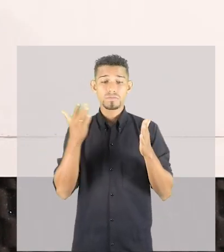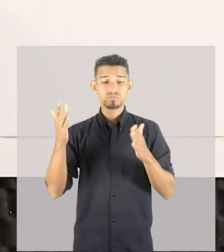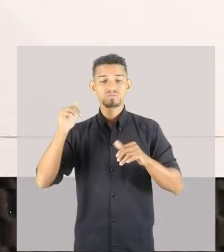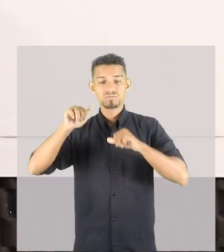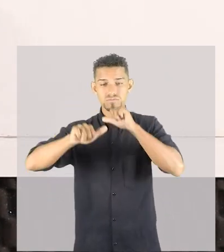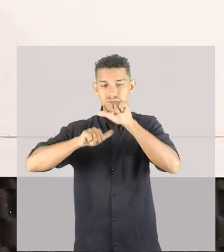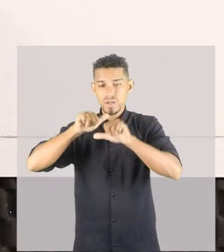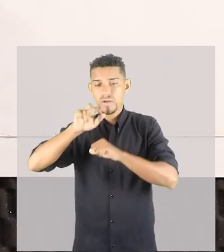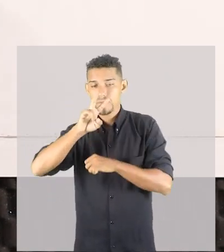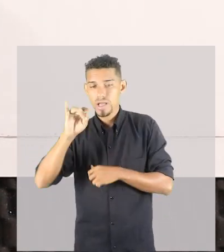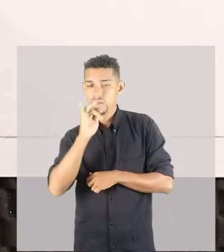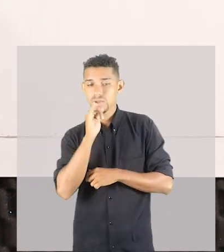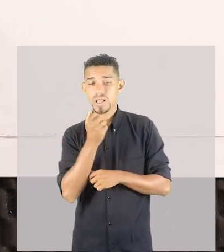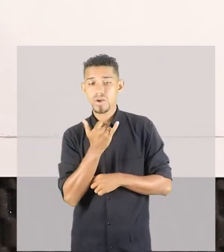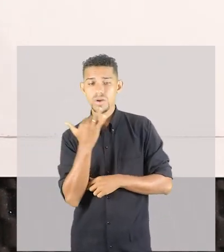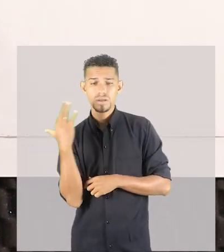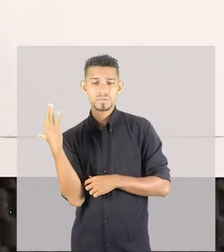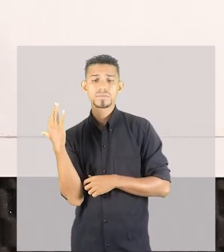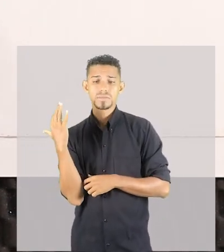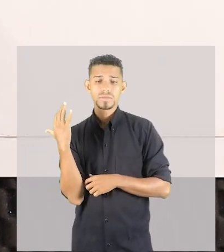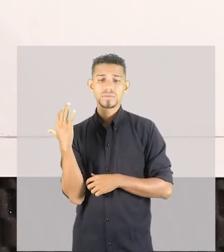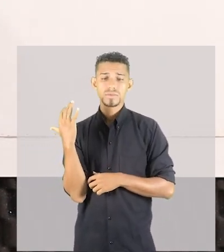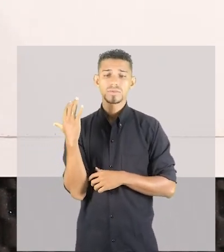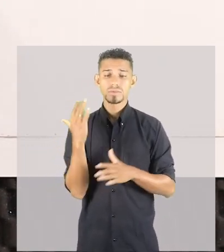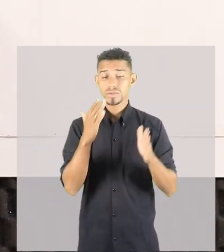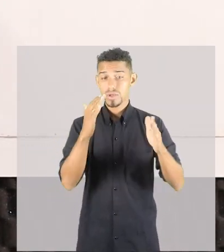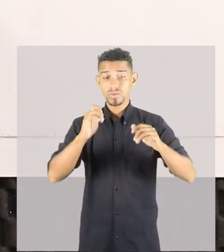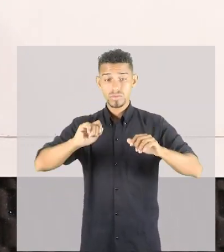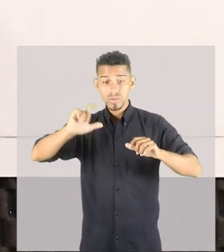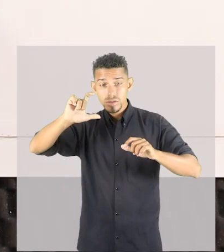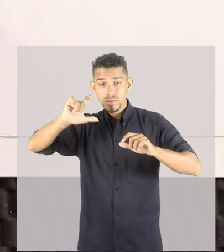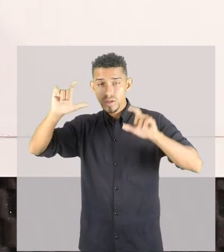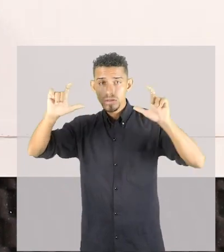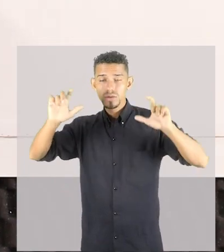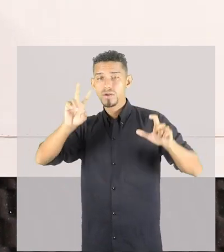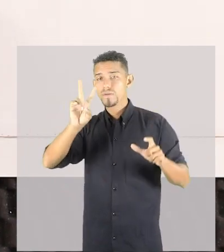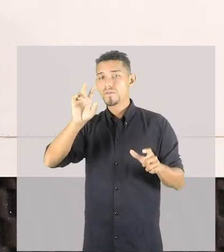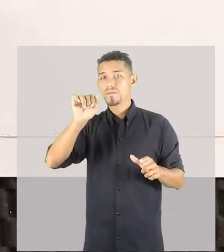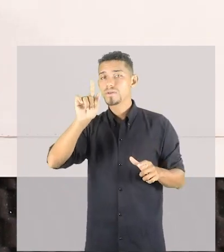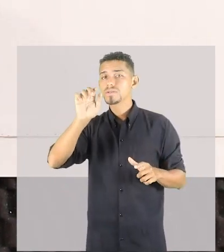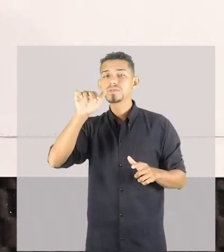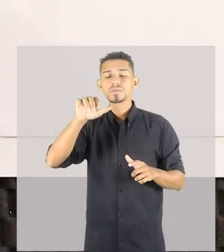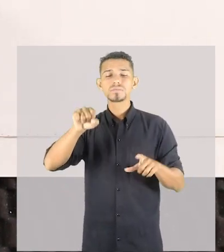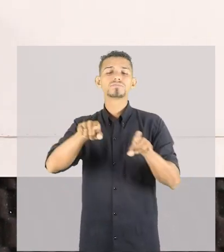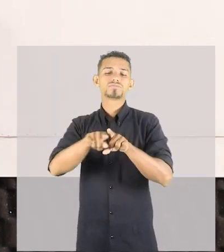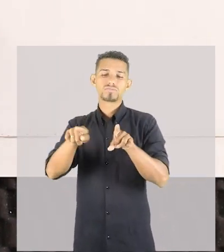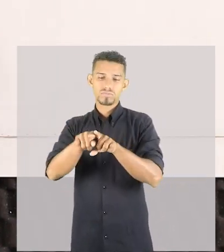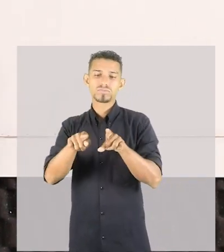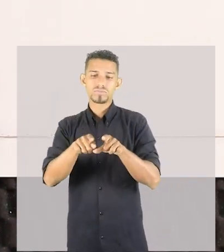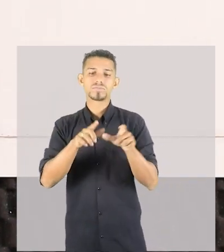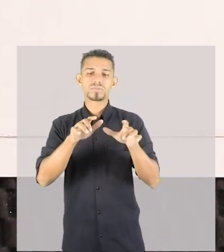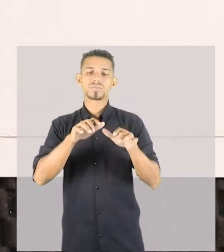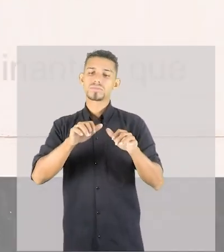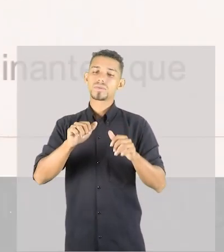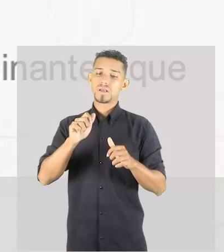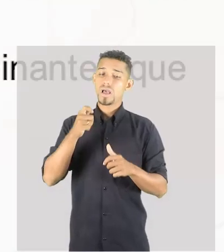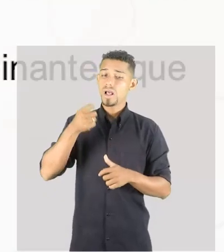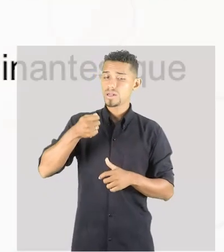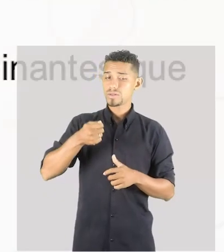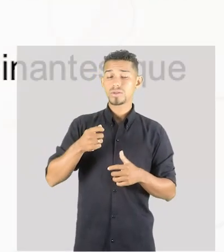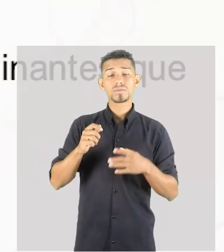vai mudando, né, a quantidade ali o tamanho, na verdade, das vagens, a gente vai mudando também a quantidade de alelos